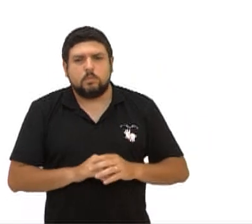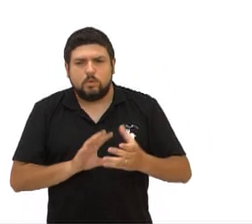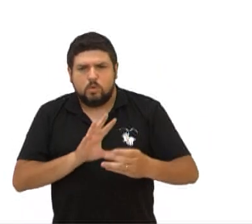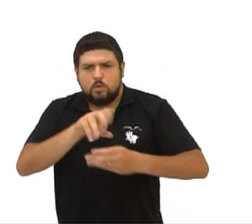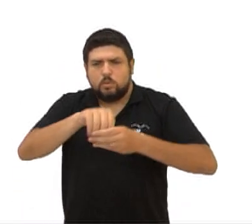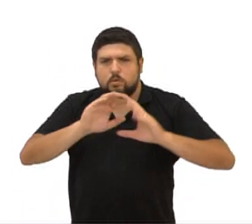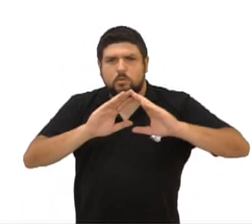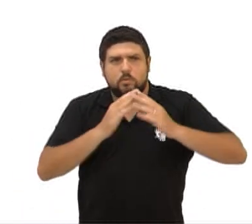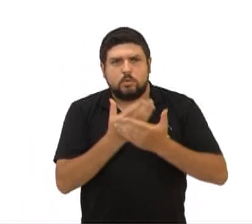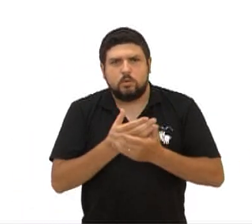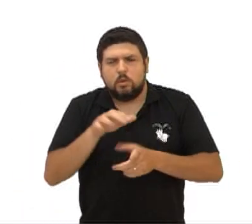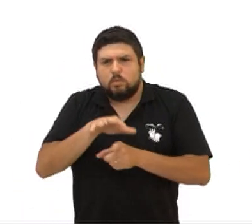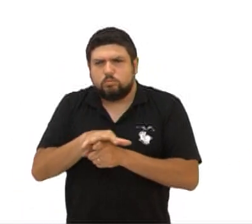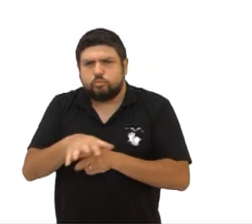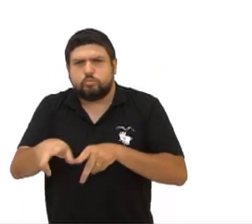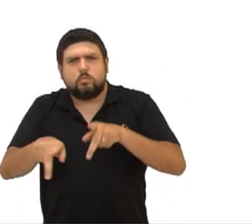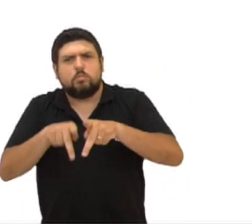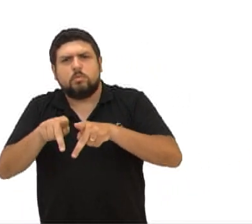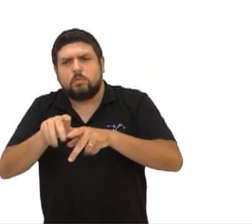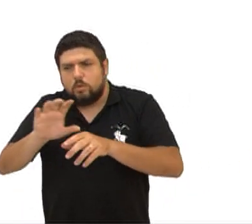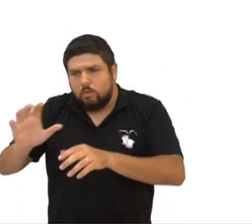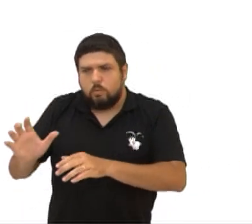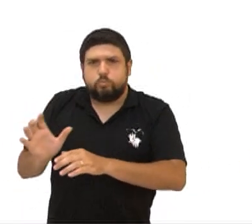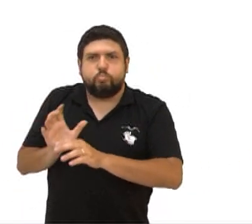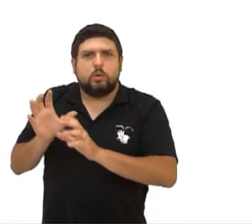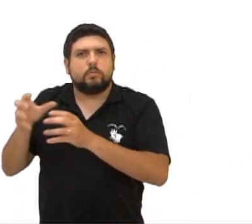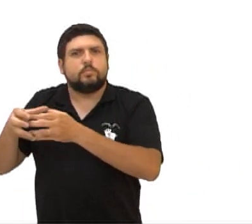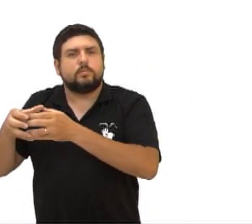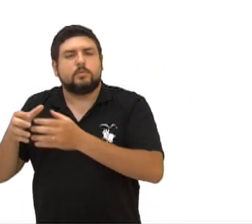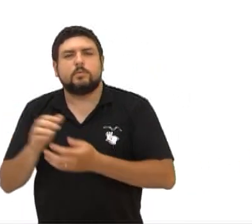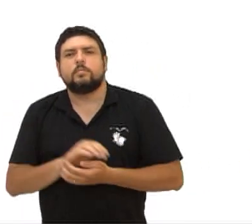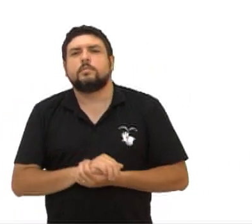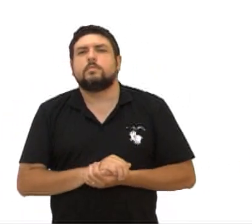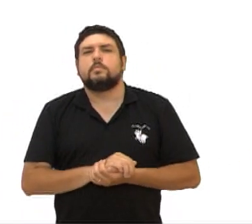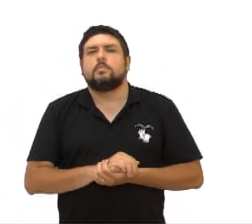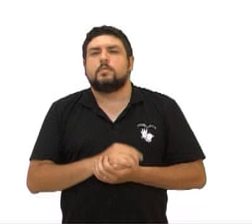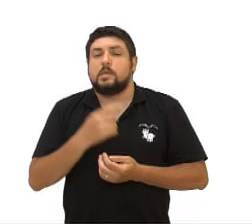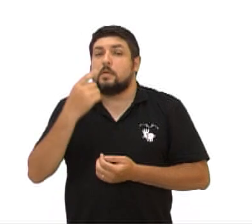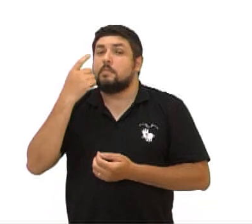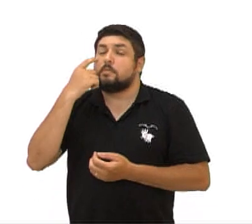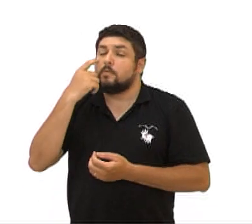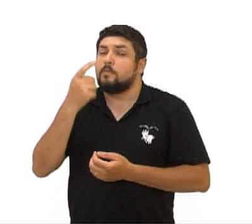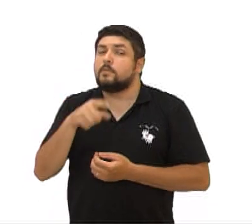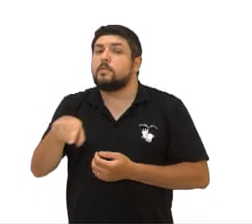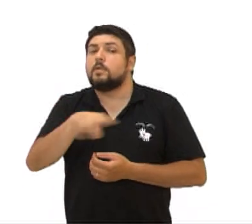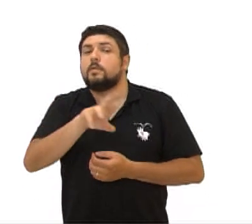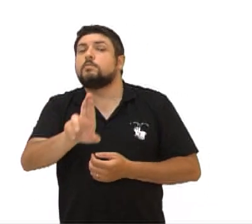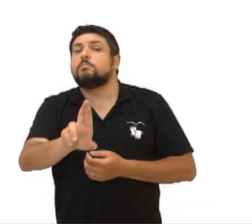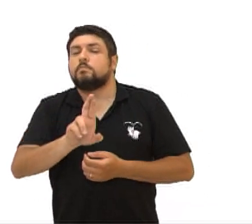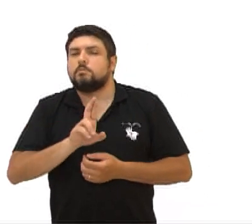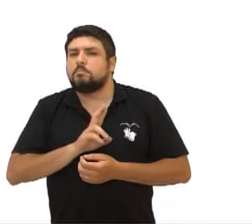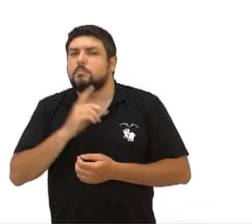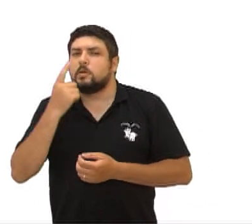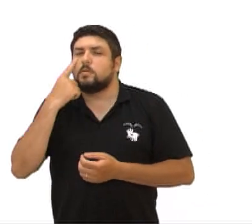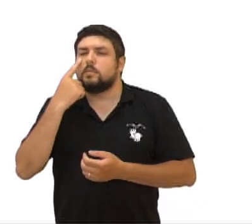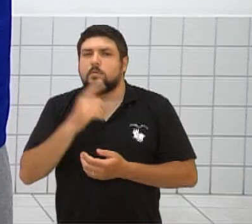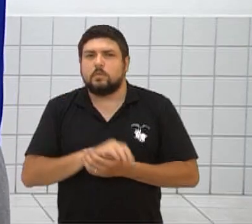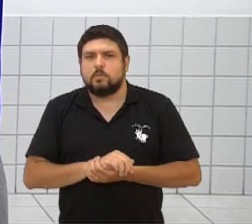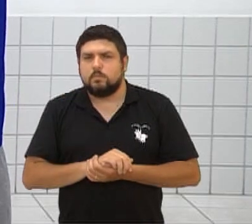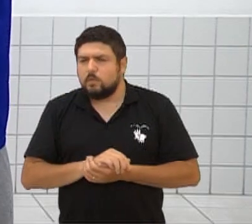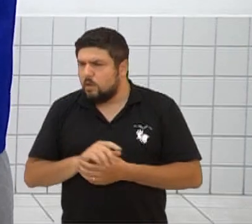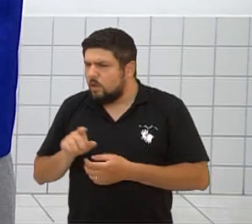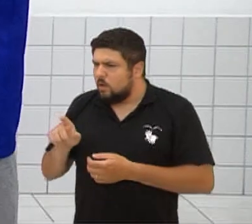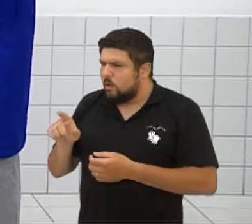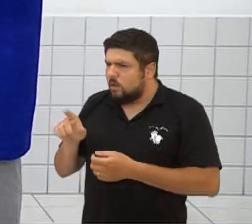escolarização, massificação e elitização. Tá? Então vamos lá, pessoal, vamos respondendo essa pergunta. Professor, você jogou ali usando